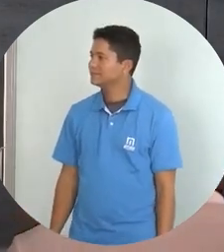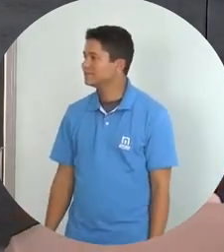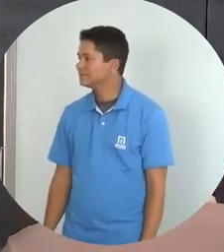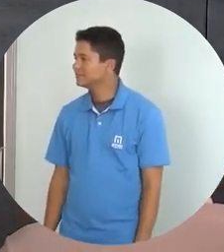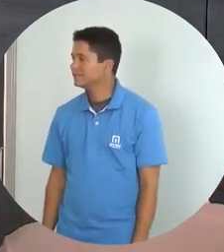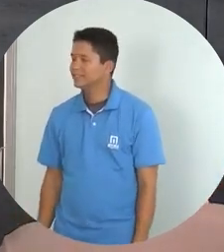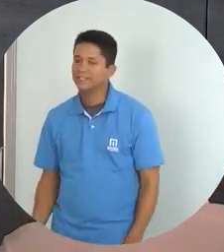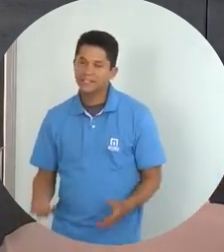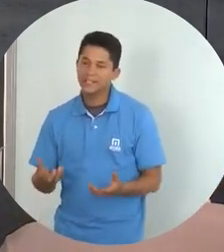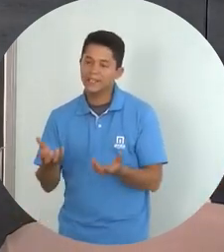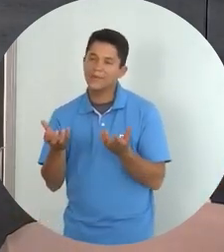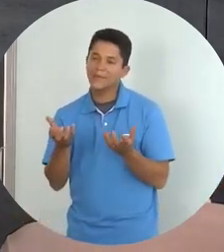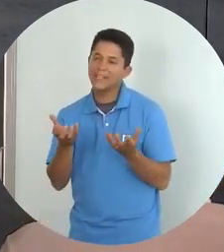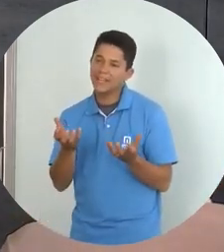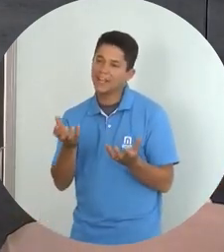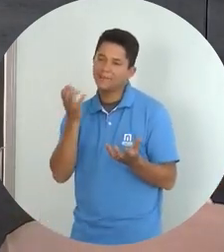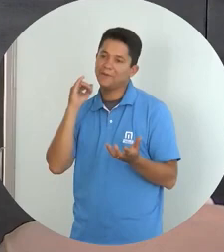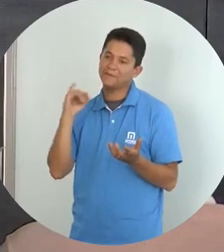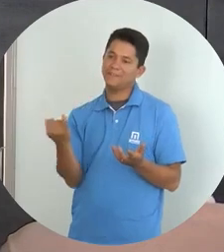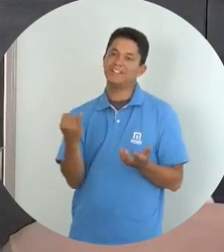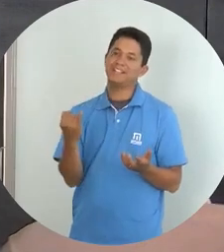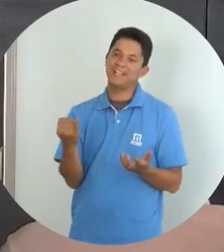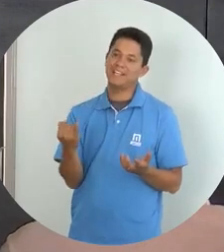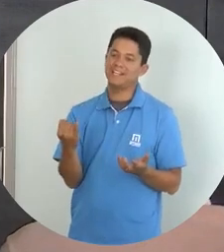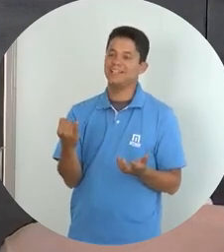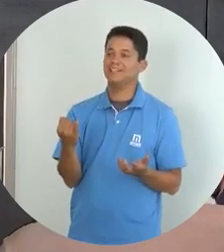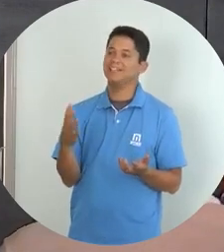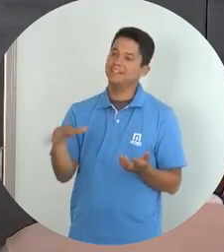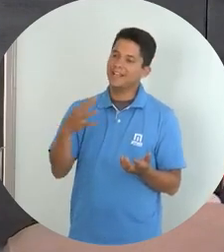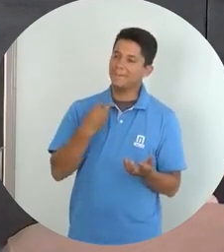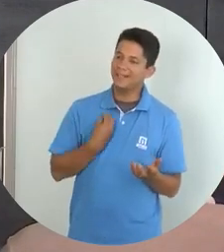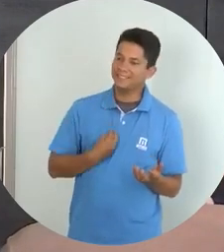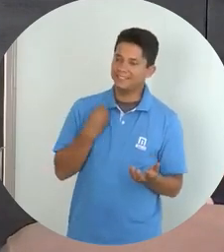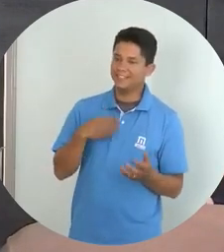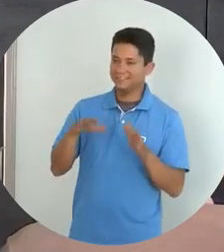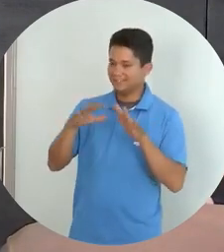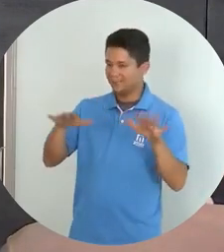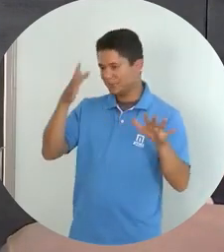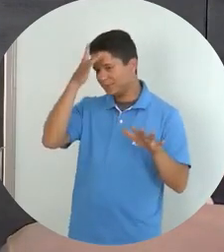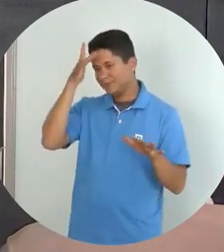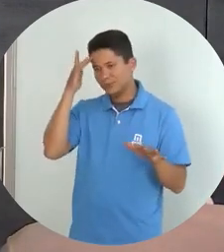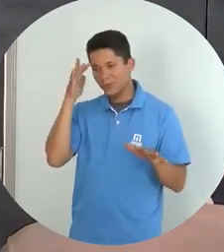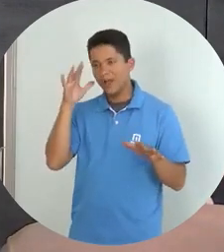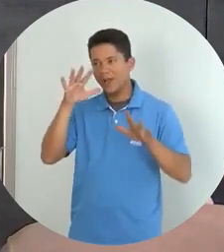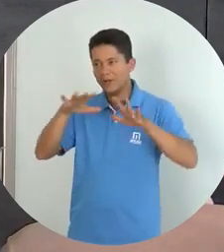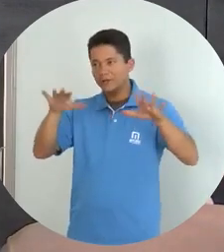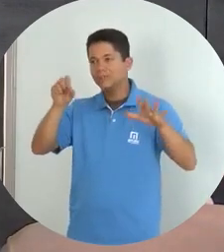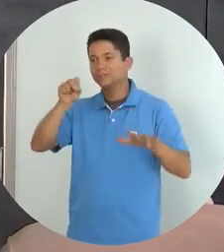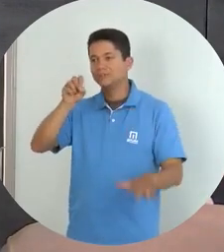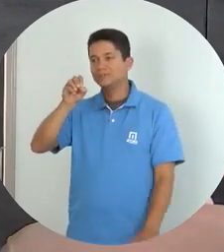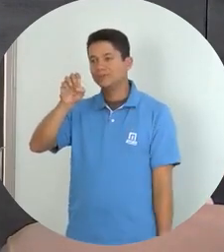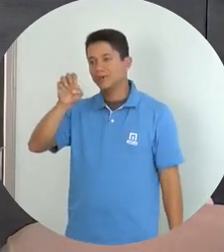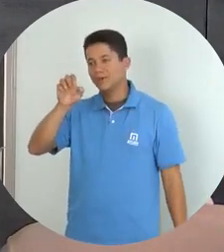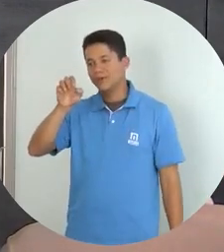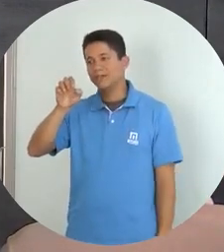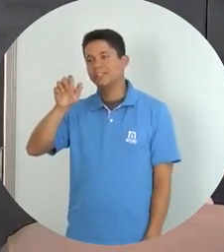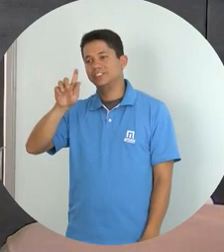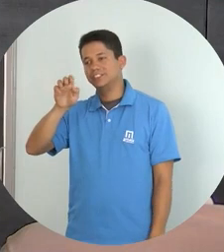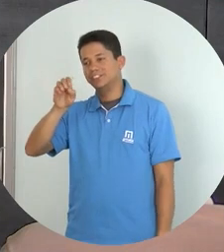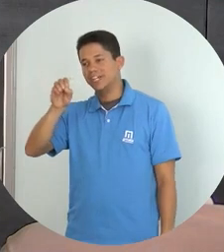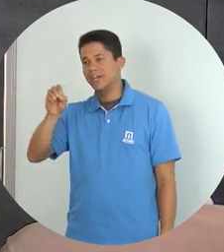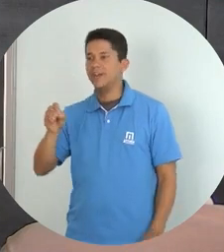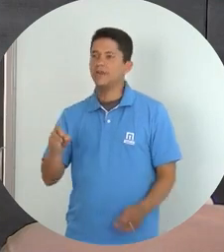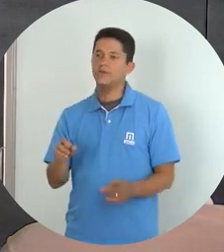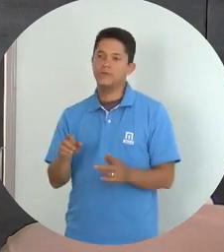Eu queria aproveitar a presença do todo o pessoal e da Soegel, do Gustavo.